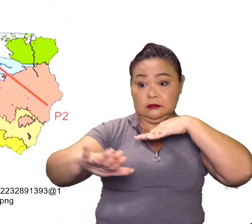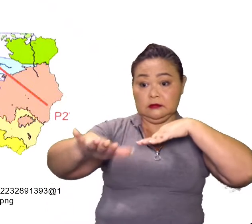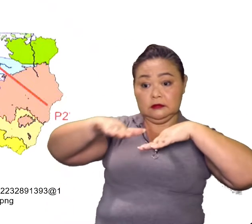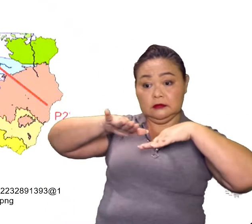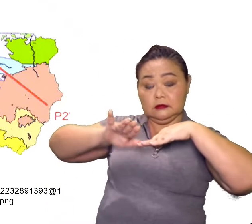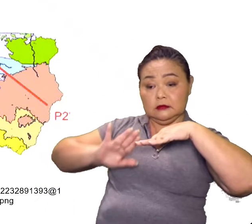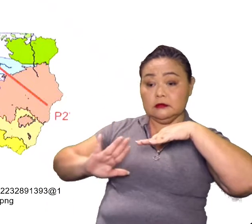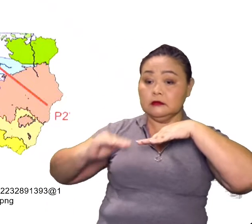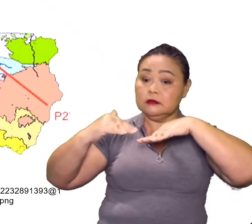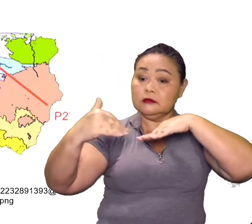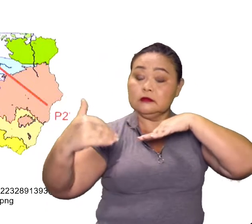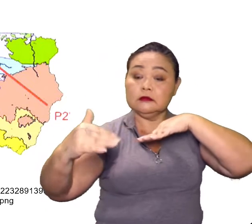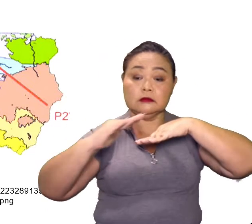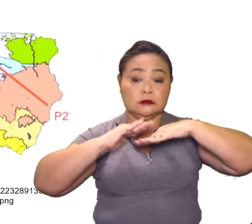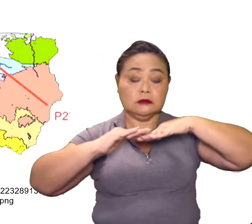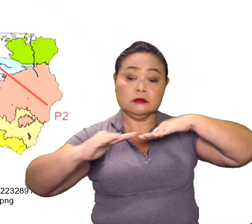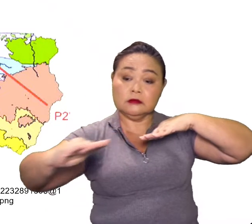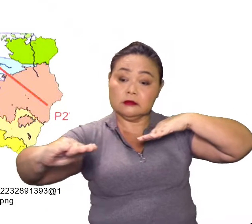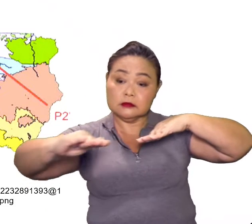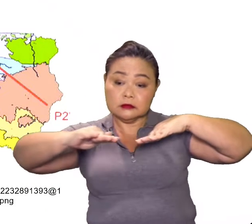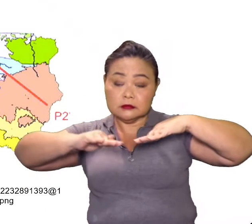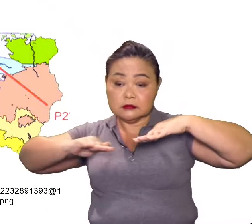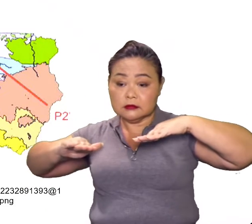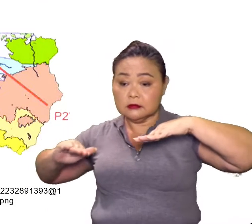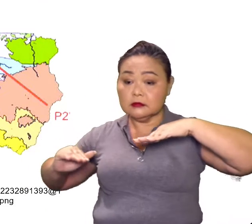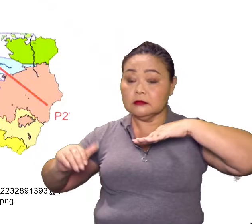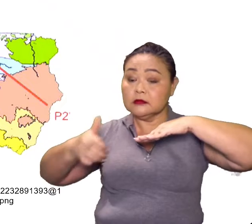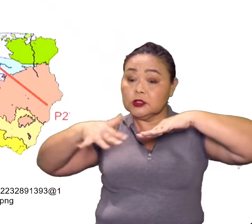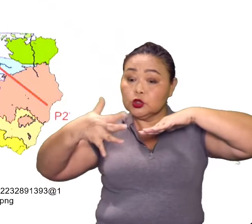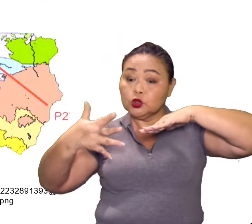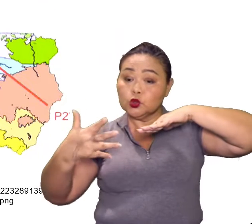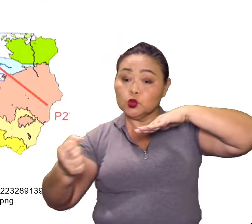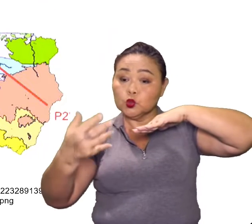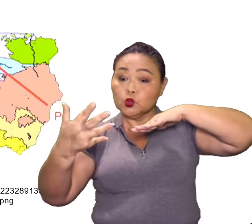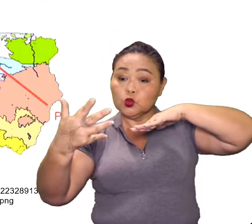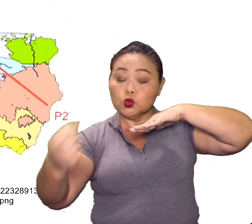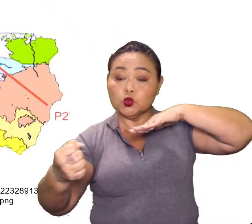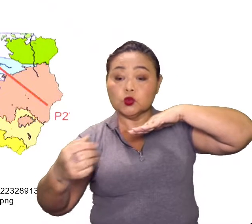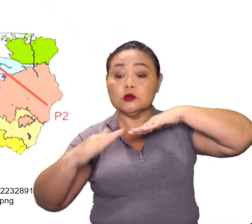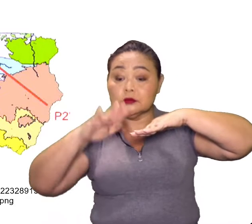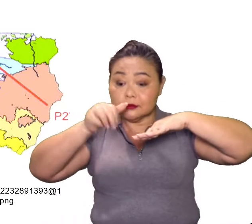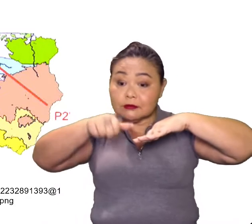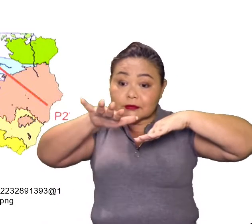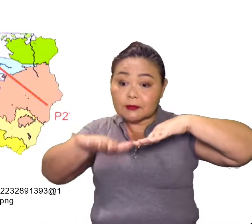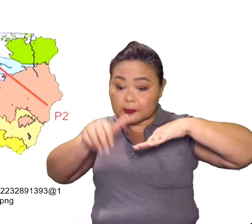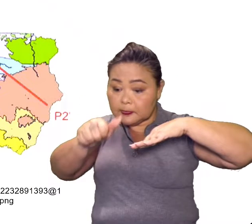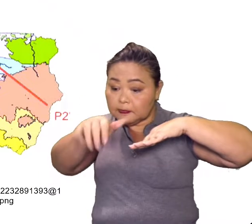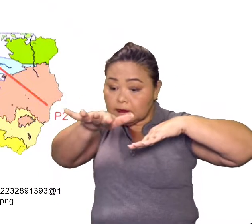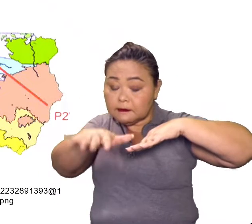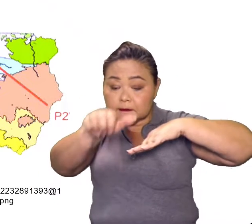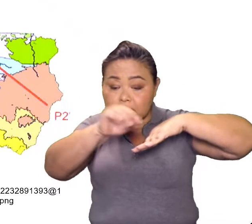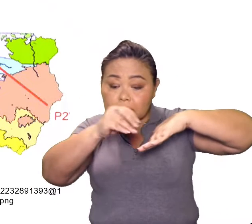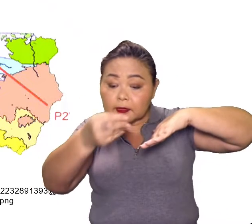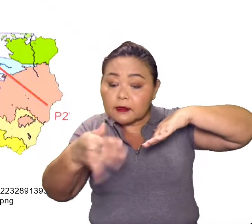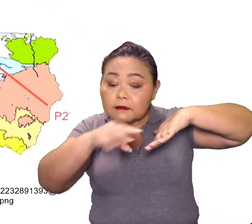Centro-Ocidental, as superfícies aplainadas, os planaltos dissecados, os planaltos sedimentares, o planalto dos rios